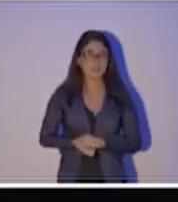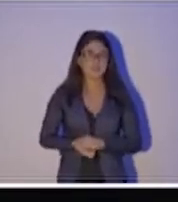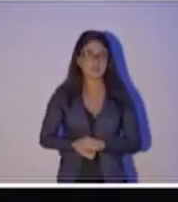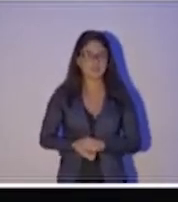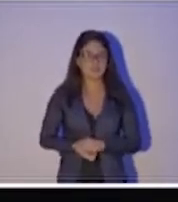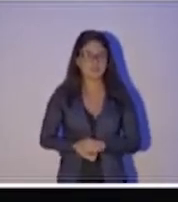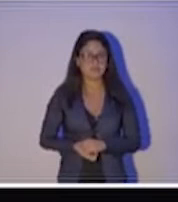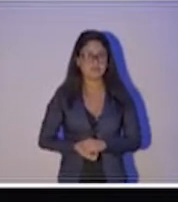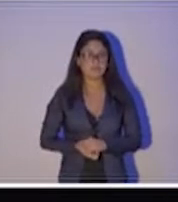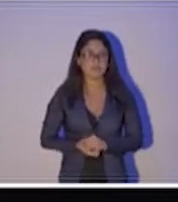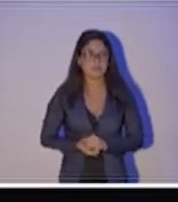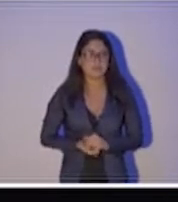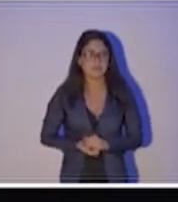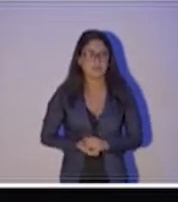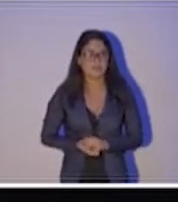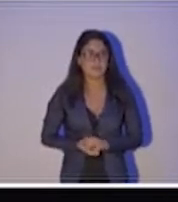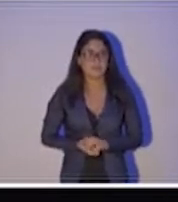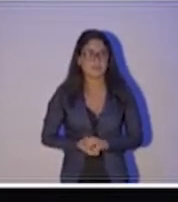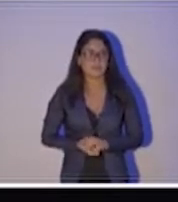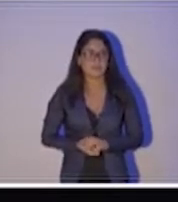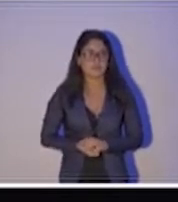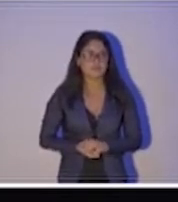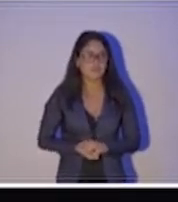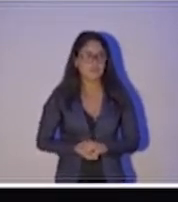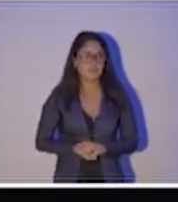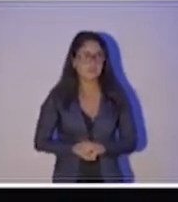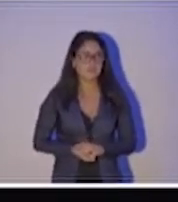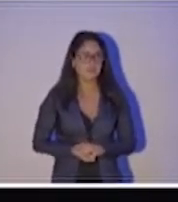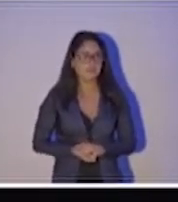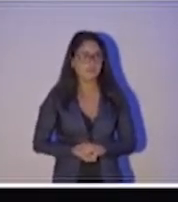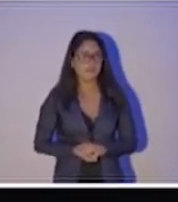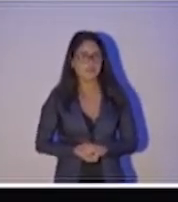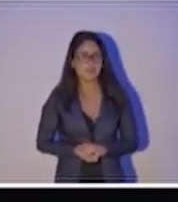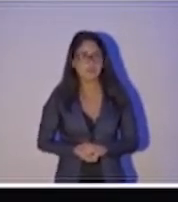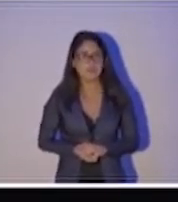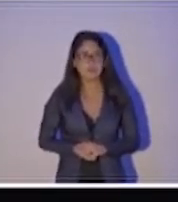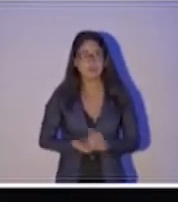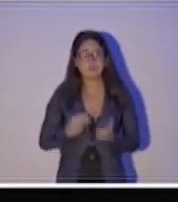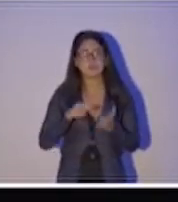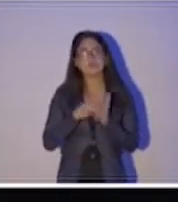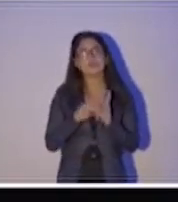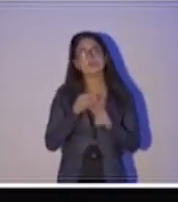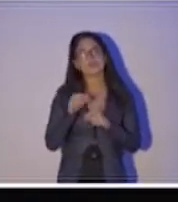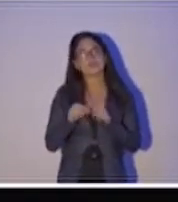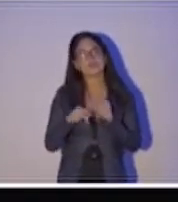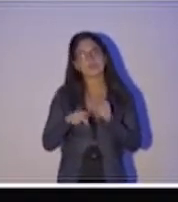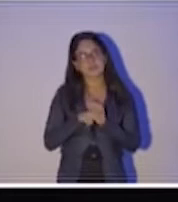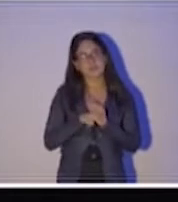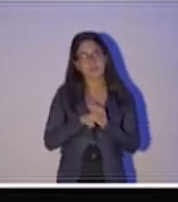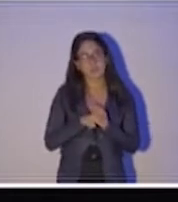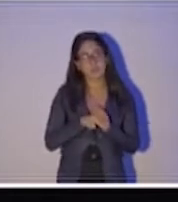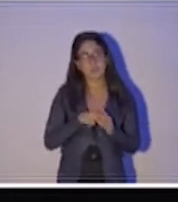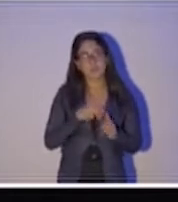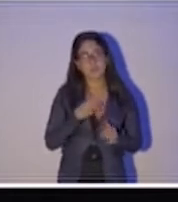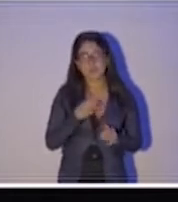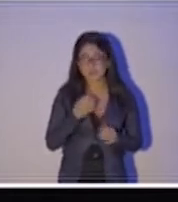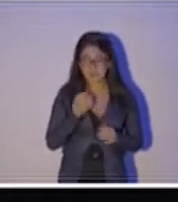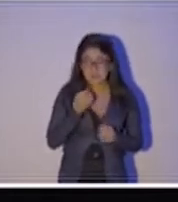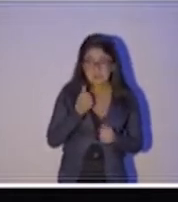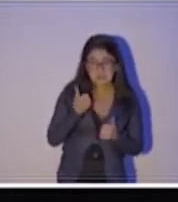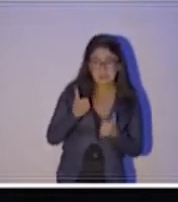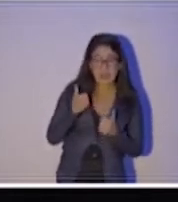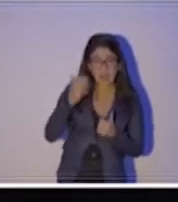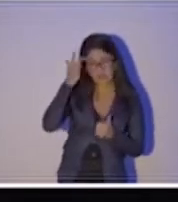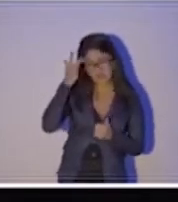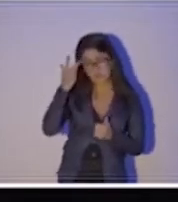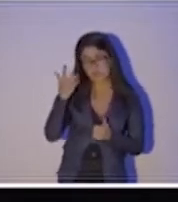Mas, Clara, ó... A ideia do painel é que eles ficassem à vontade. Super. Tá maravilhoso. Acho que deu certo.